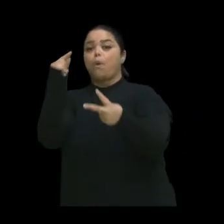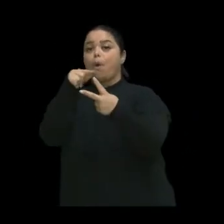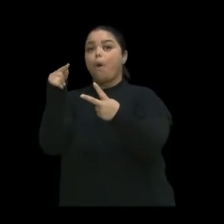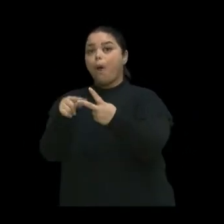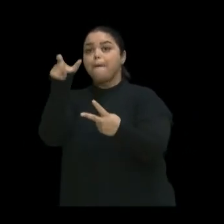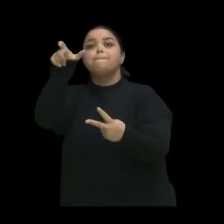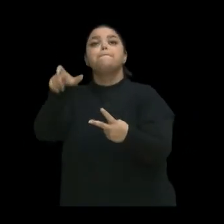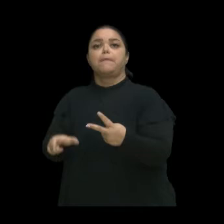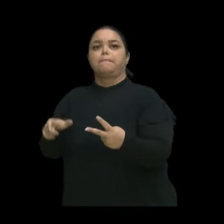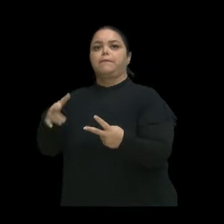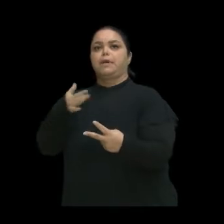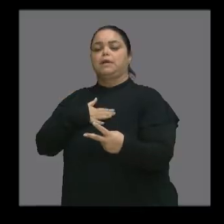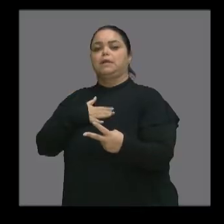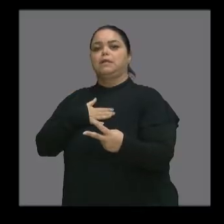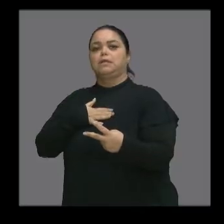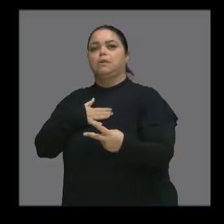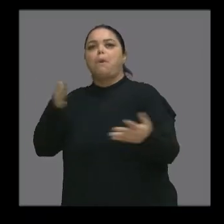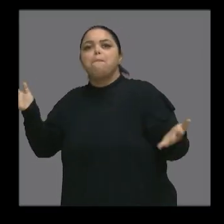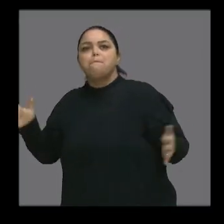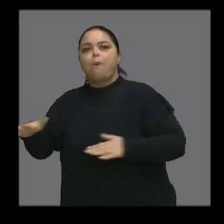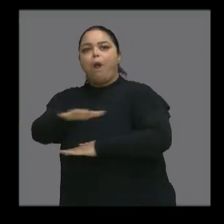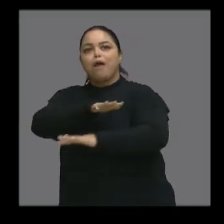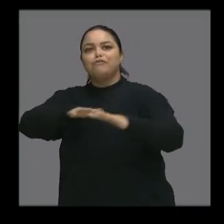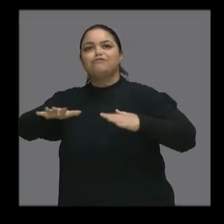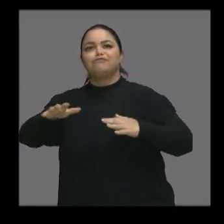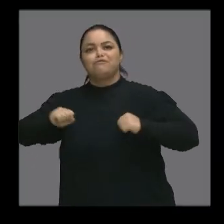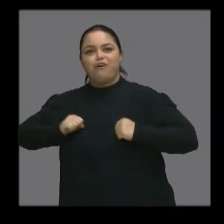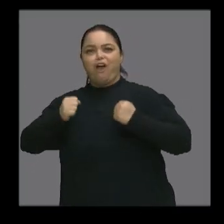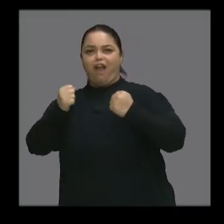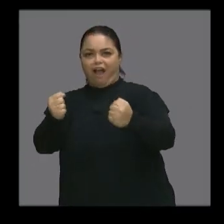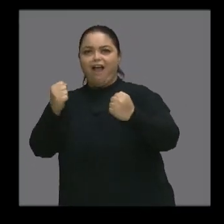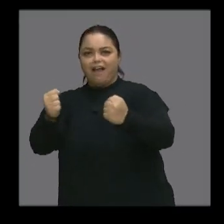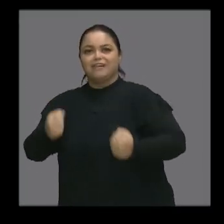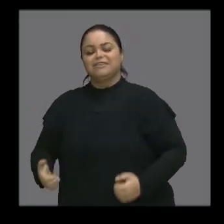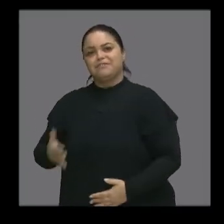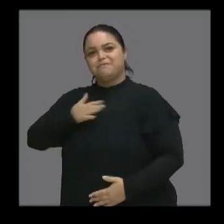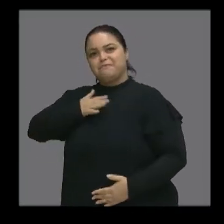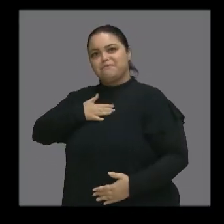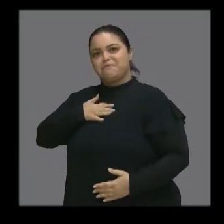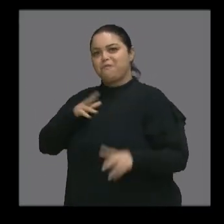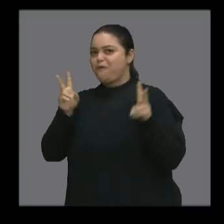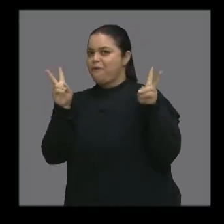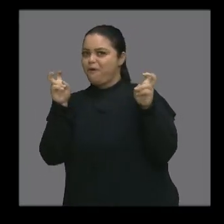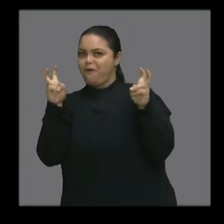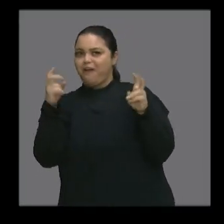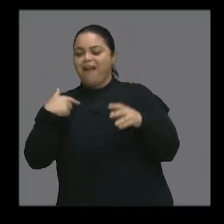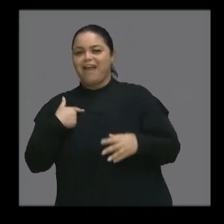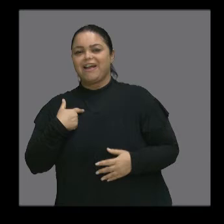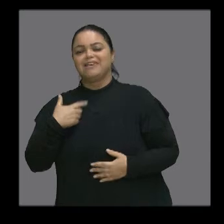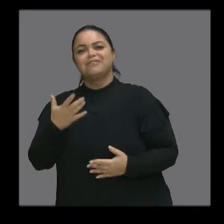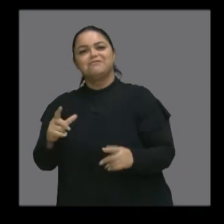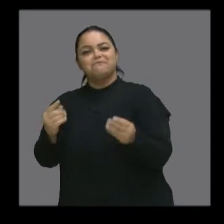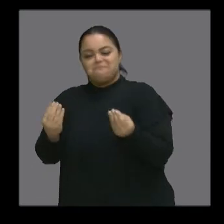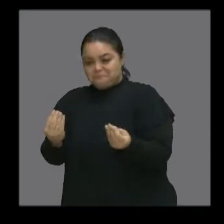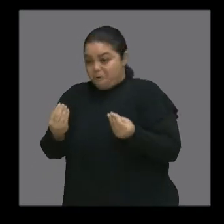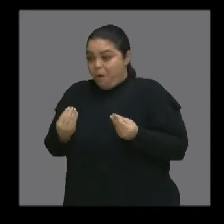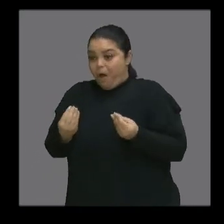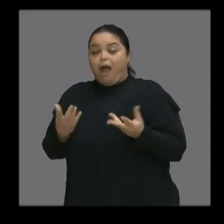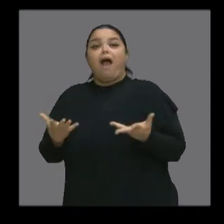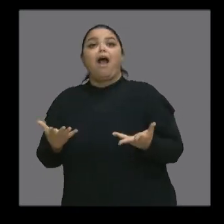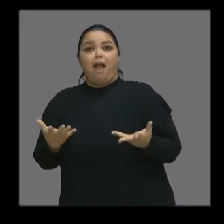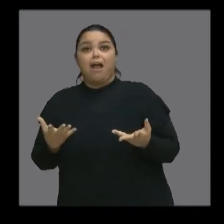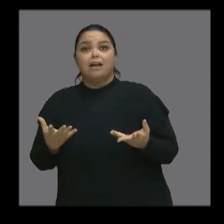pessoas que estão mobilizando alguns empenhos em favor desse título que a mim me soa como